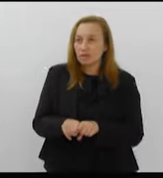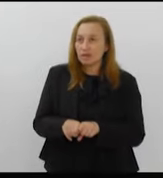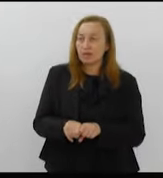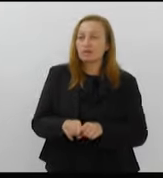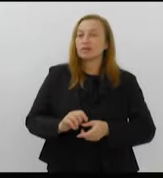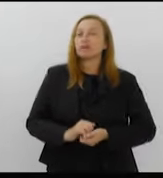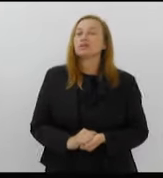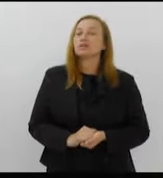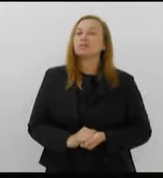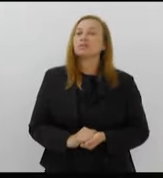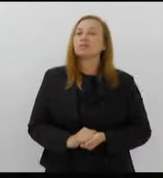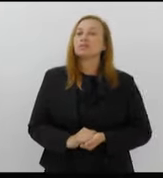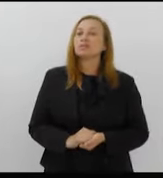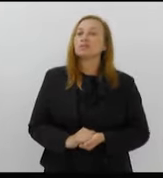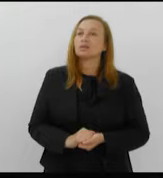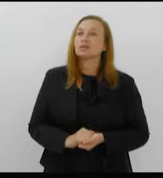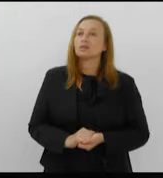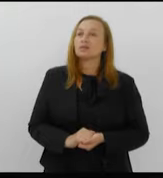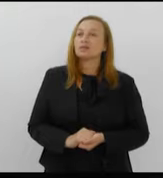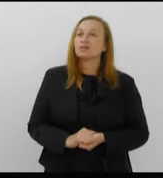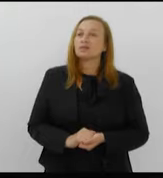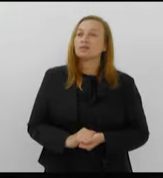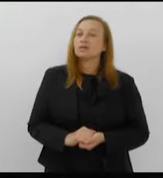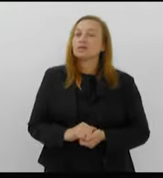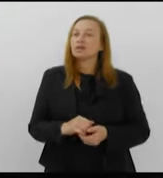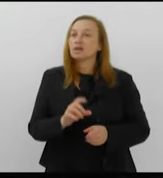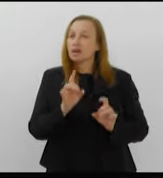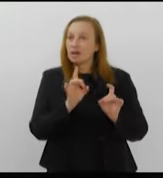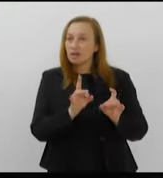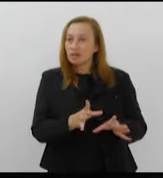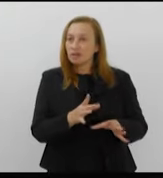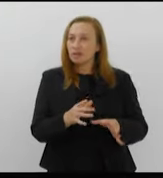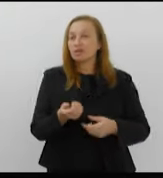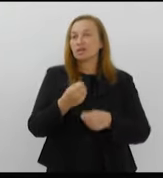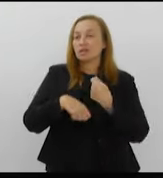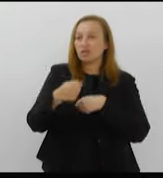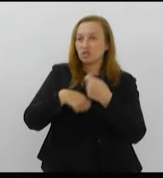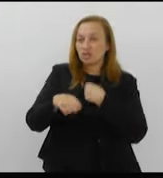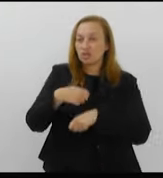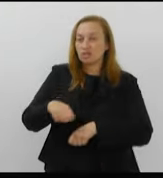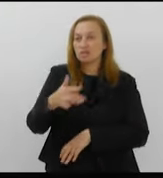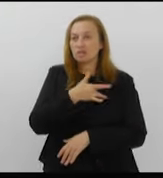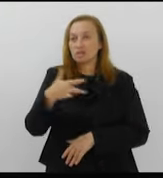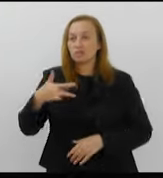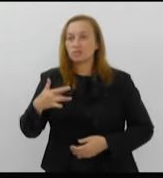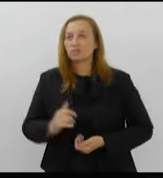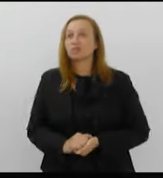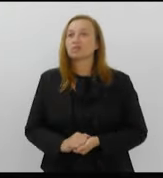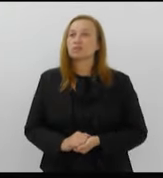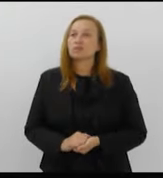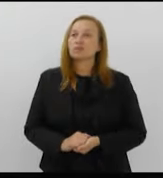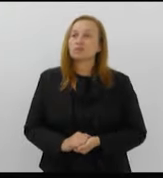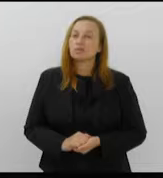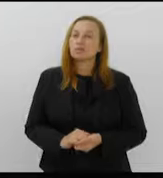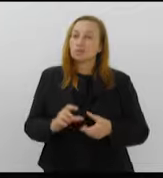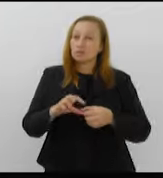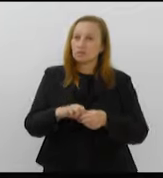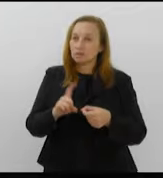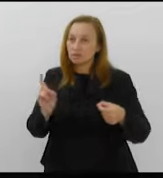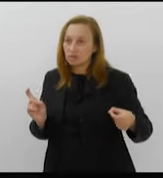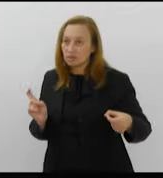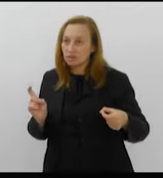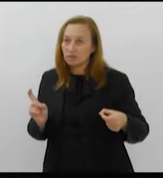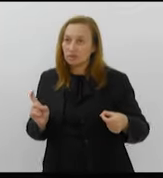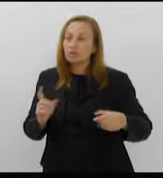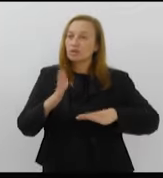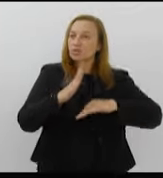projeto de precarização, que é a privatização da administração da saúde. A desvinculação dos profissionais